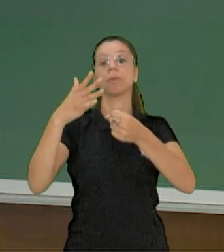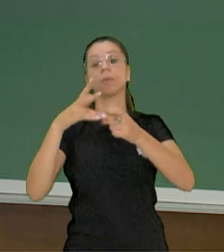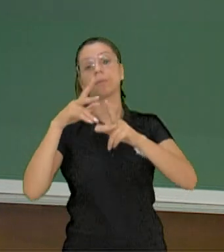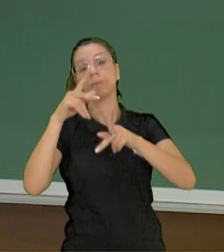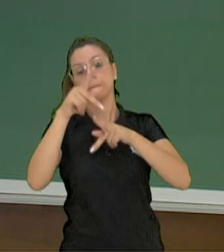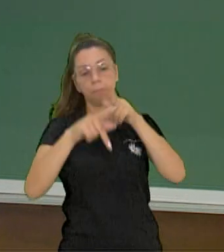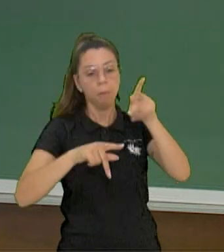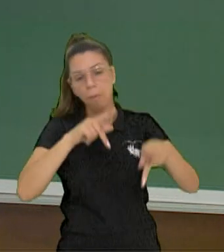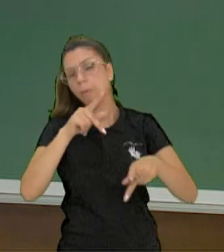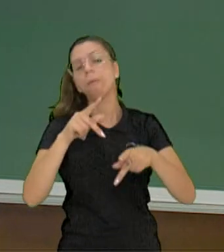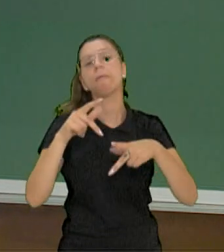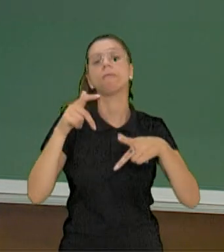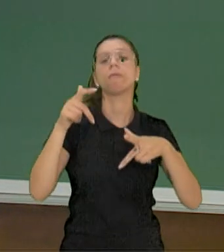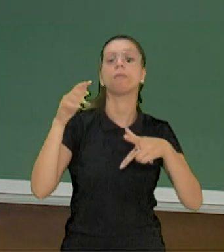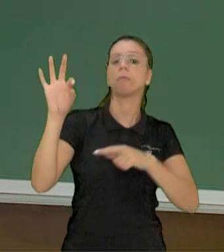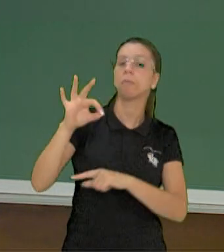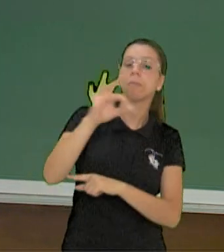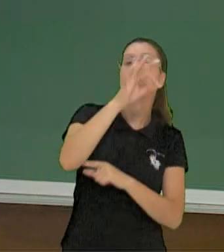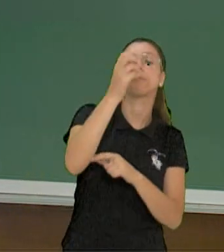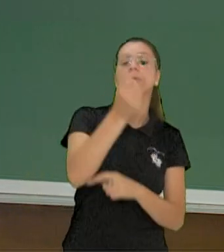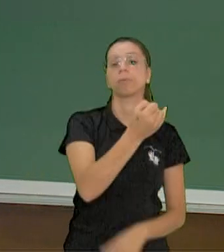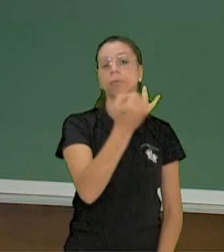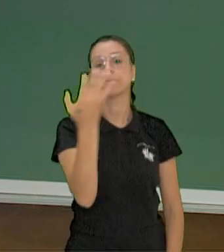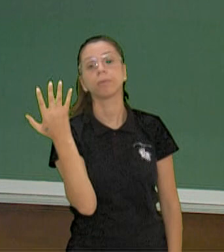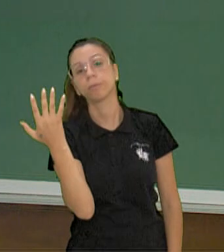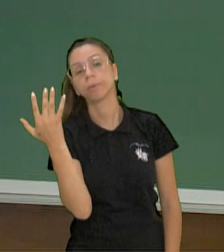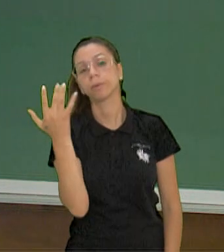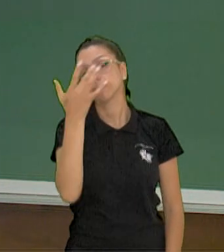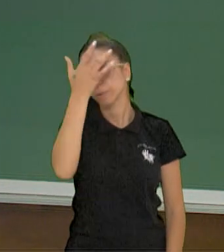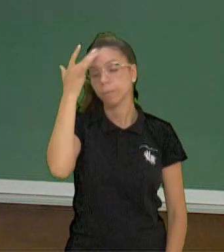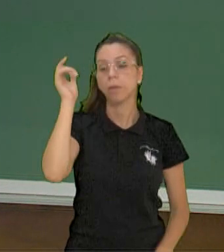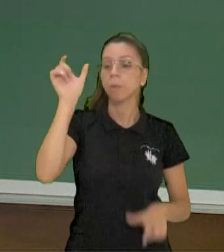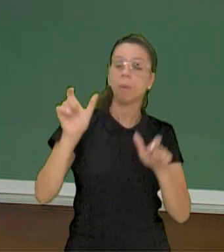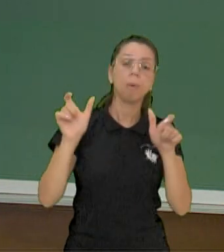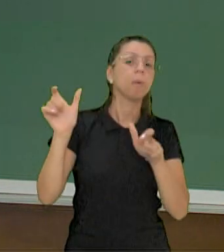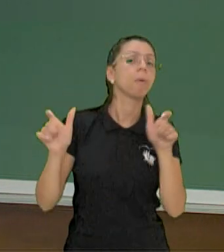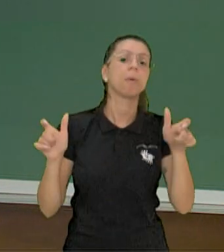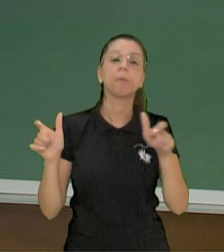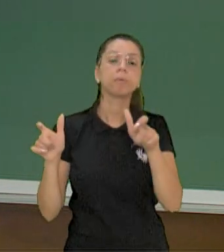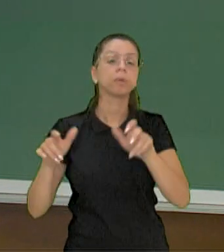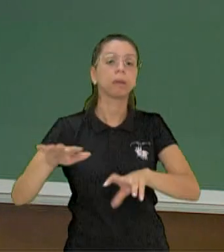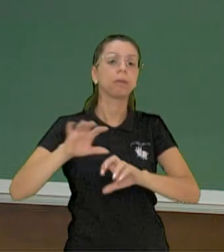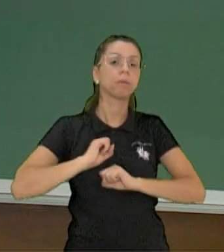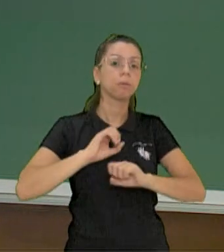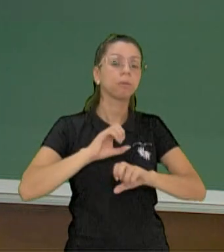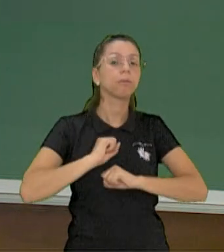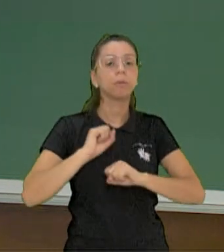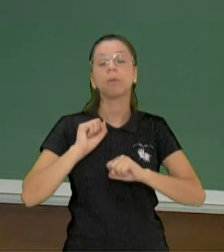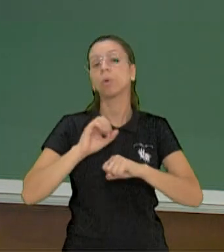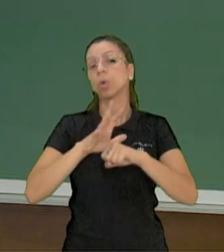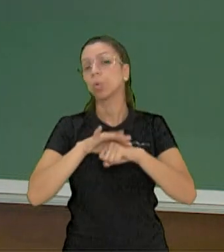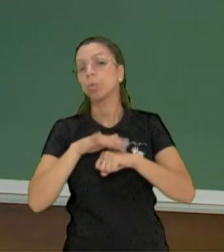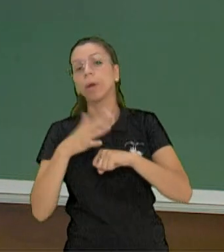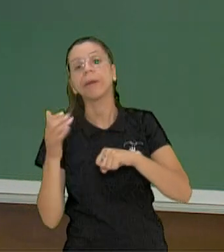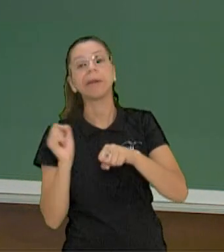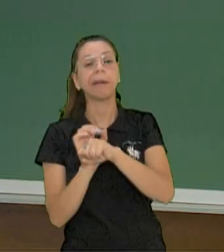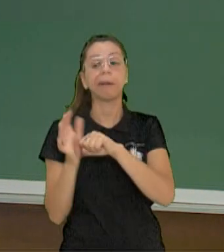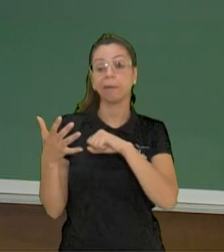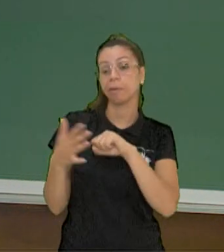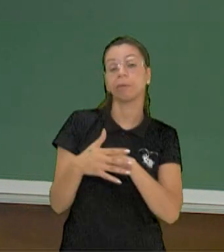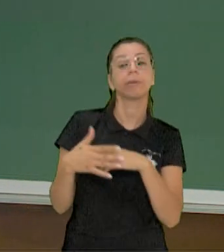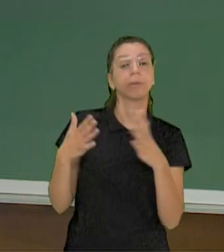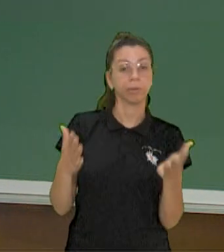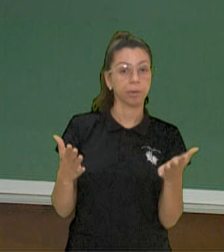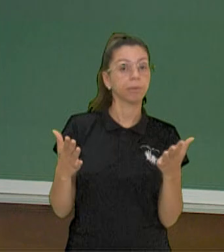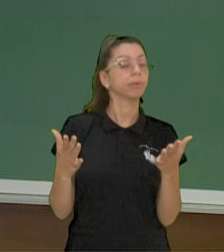população ou de número de pessoas que pegaram alguma infecção, de alguma doença, tipo pandemia que a gente está rolando